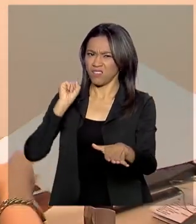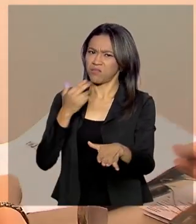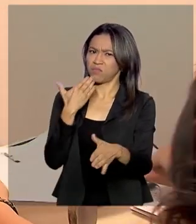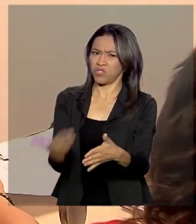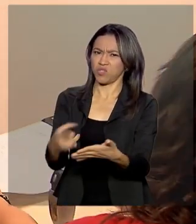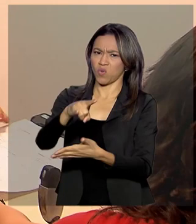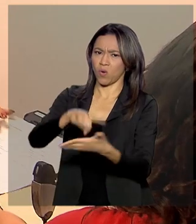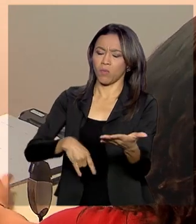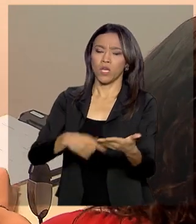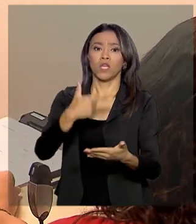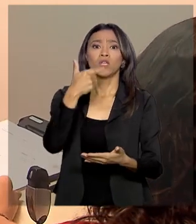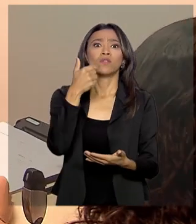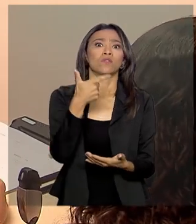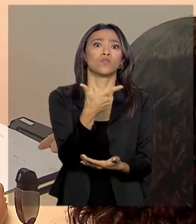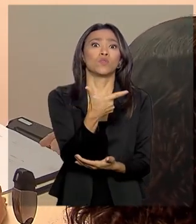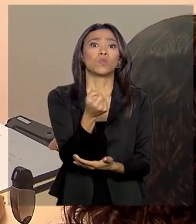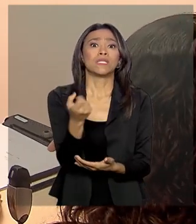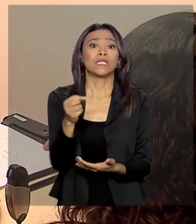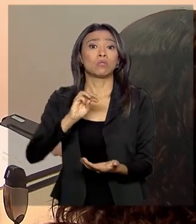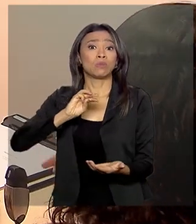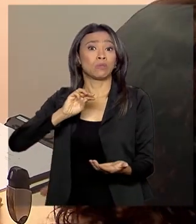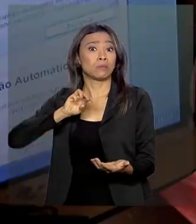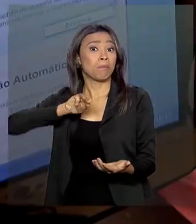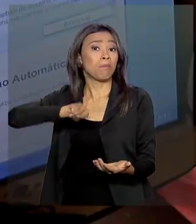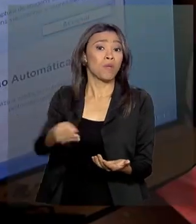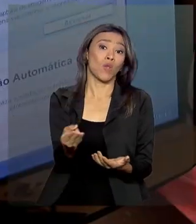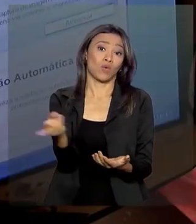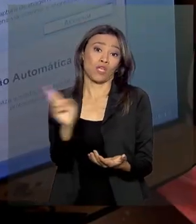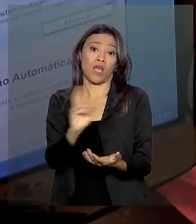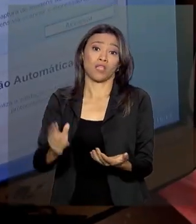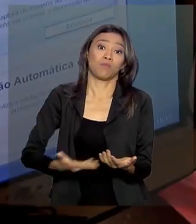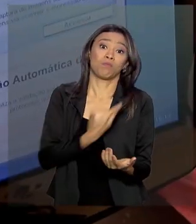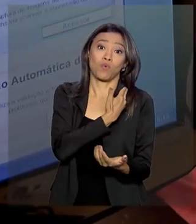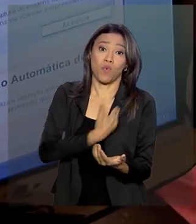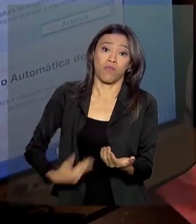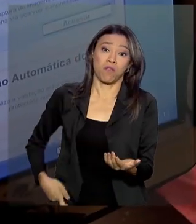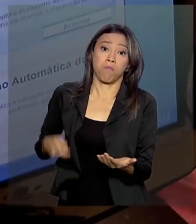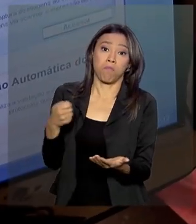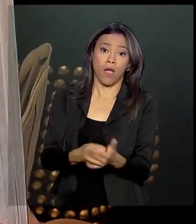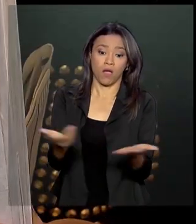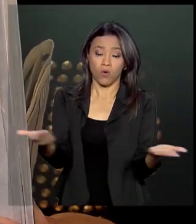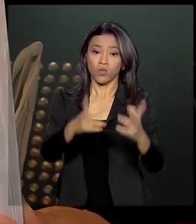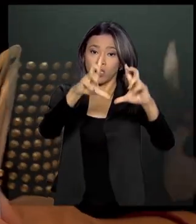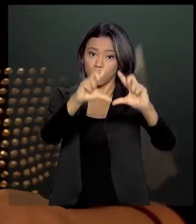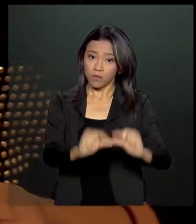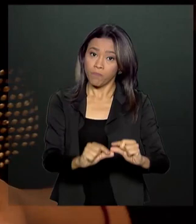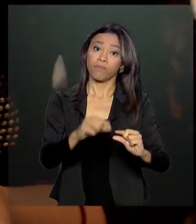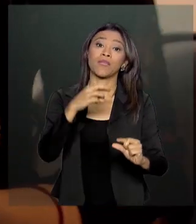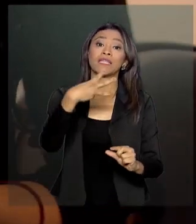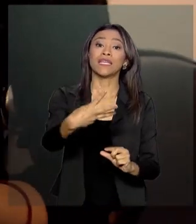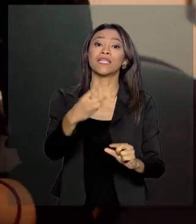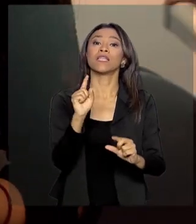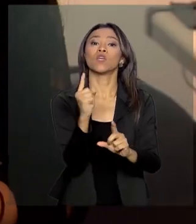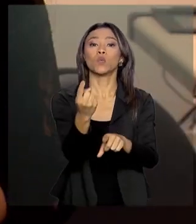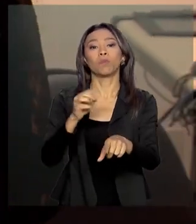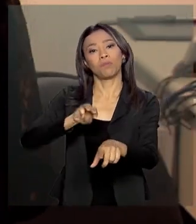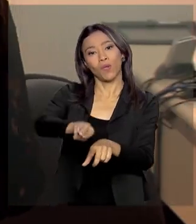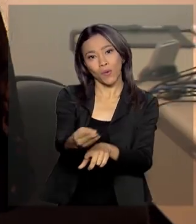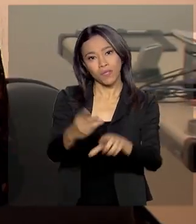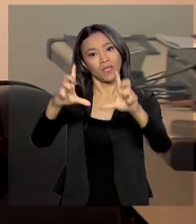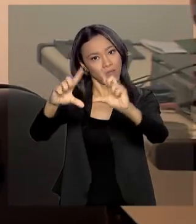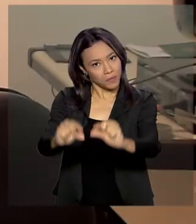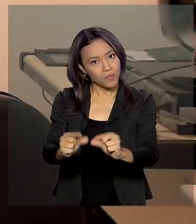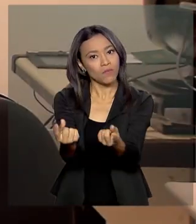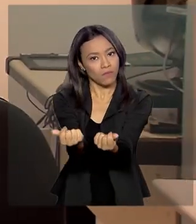custava 200 milhões de reais ao governo. Hoje esse custo baixou para 31 milhões de reais. E